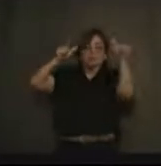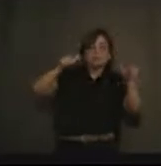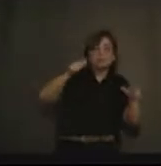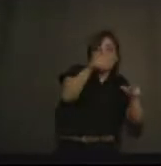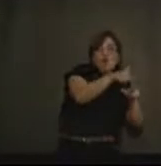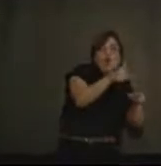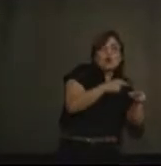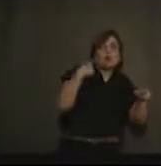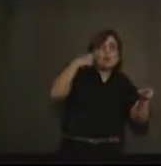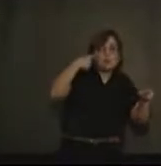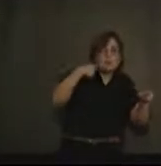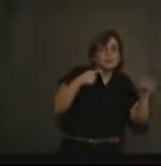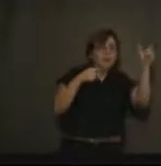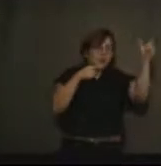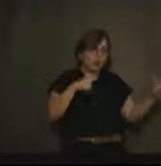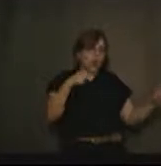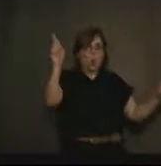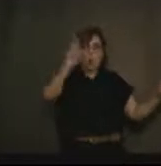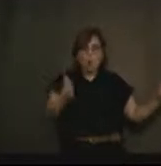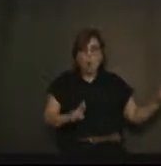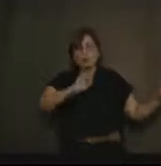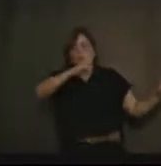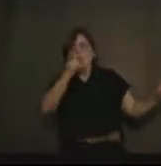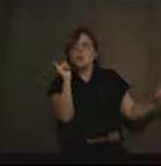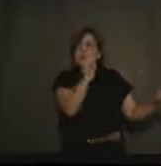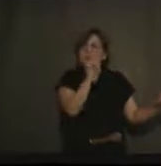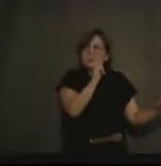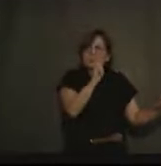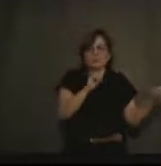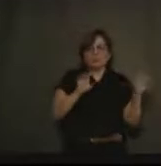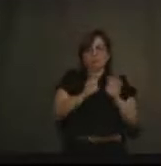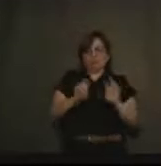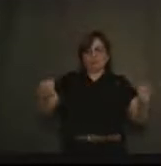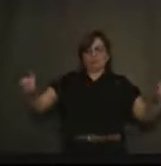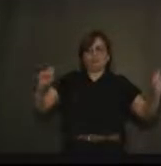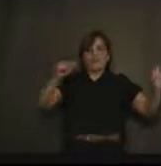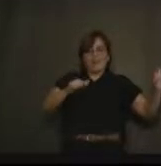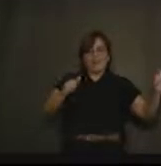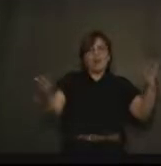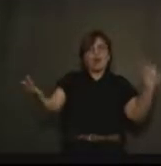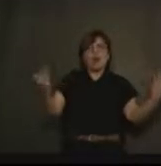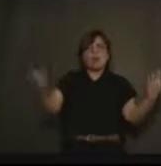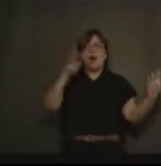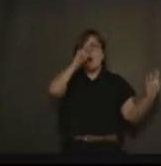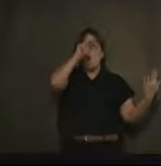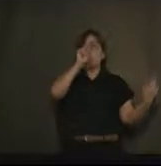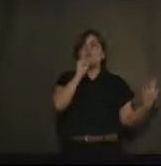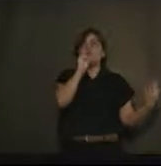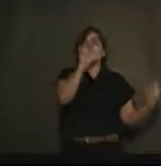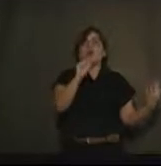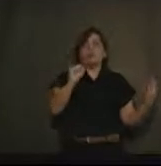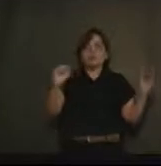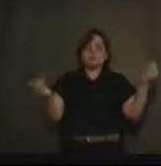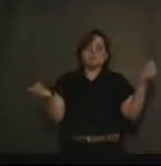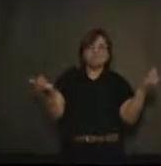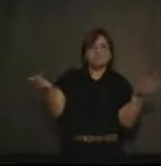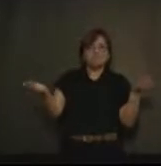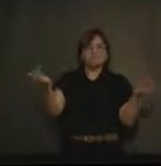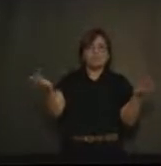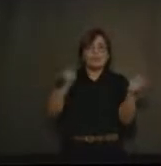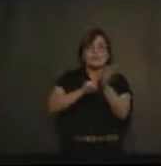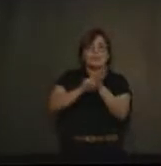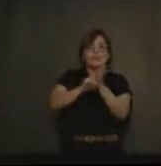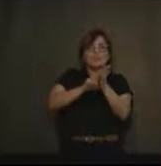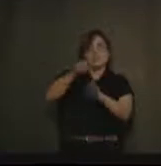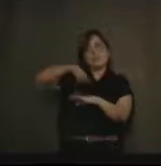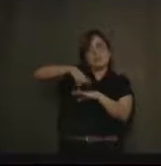e um russo ou um italiano. E esse era o equilíbrio de forças da pesquisa matemática na